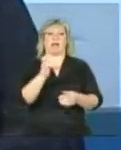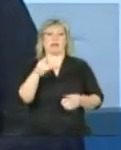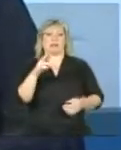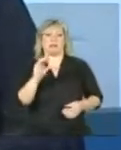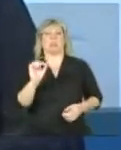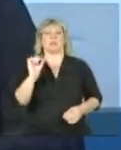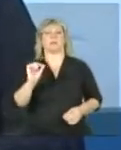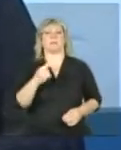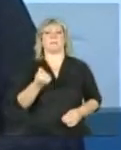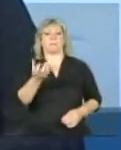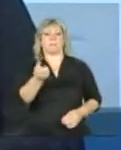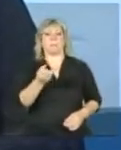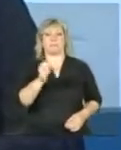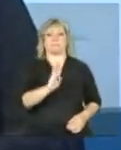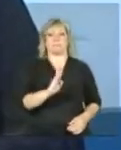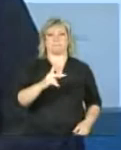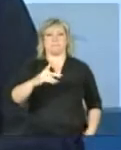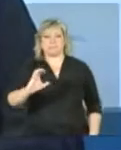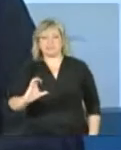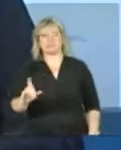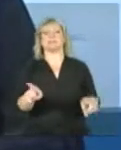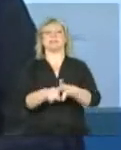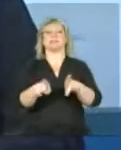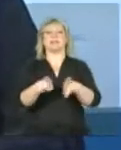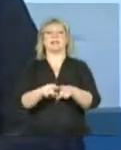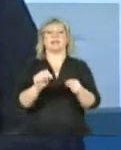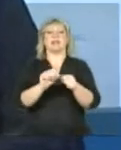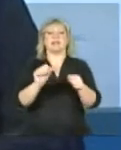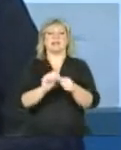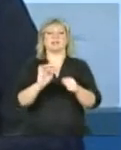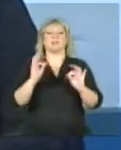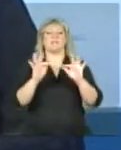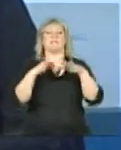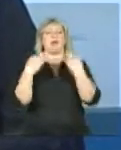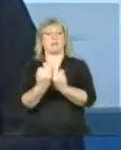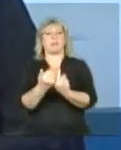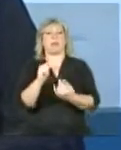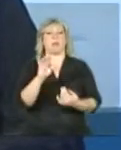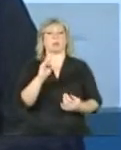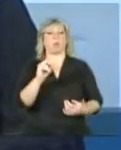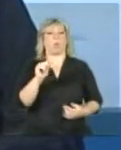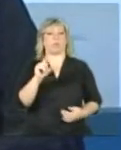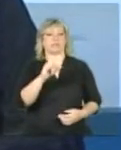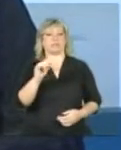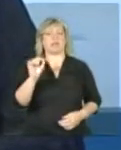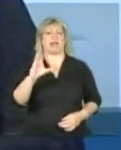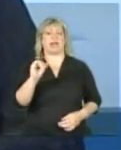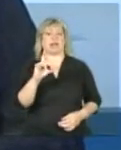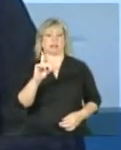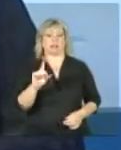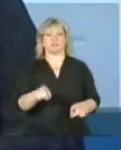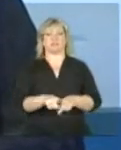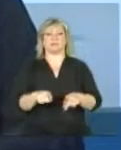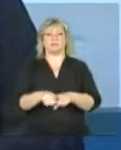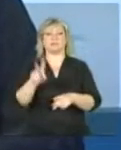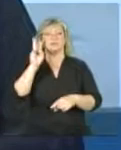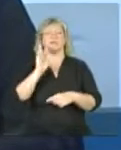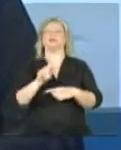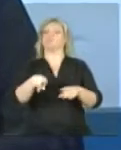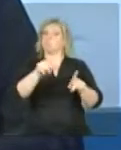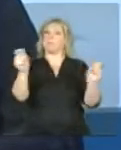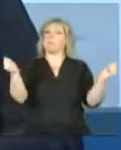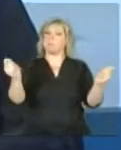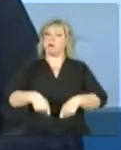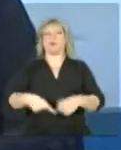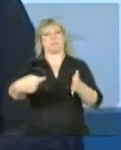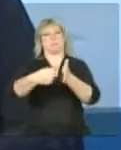de prestação continuada o BPC e a atualização cadastral das famílias em situação de pobreza extrema lembrando mais uma vez que você pode participar